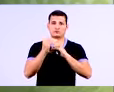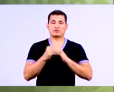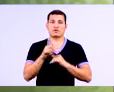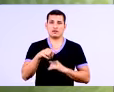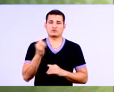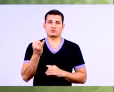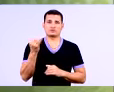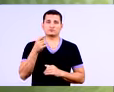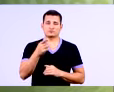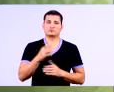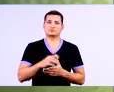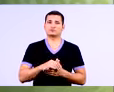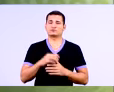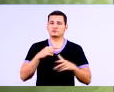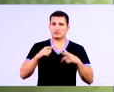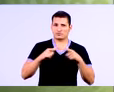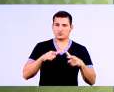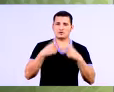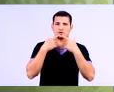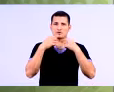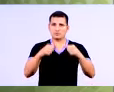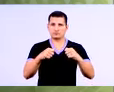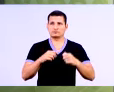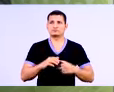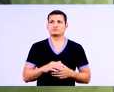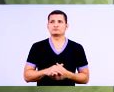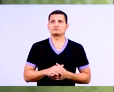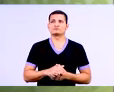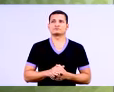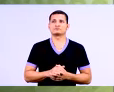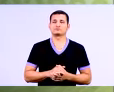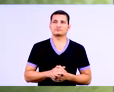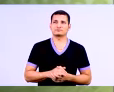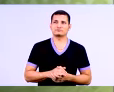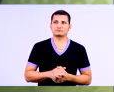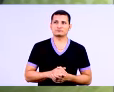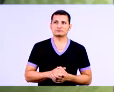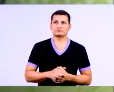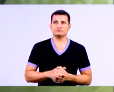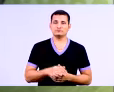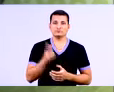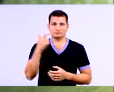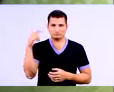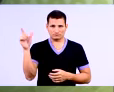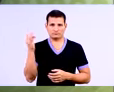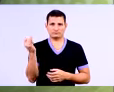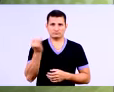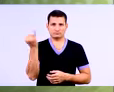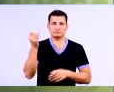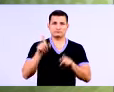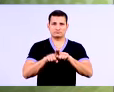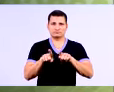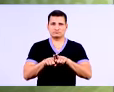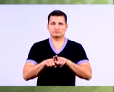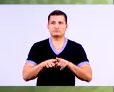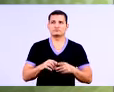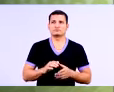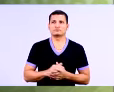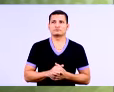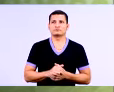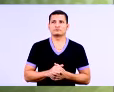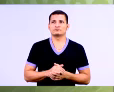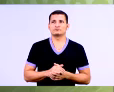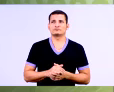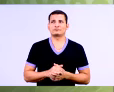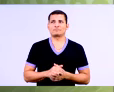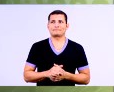estiver trabalhando com a linguagem, certo? Um outro ponto importante para nós vermos